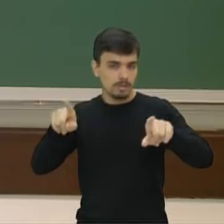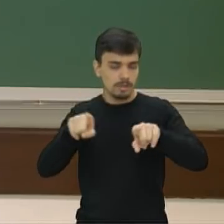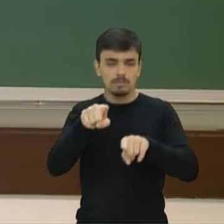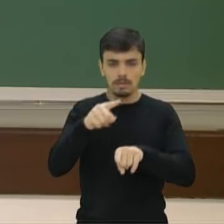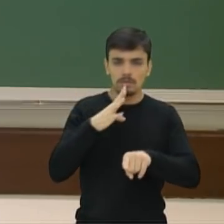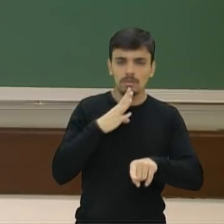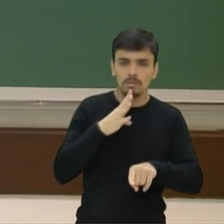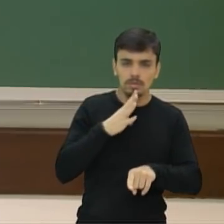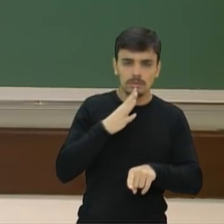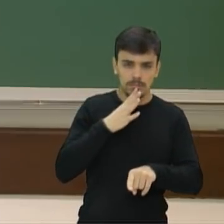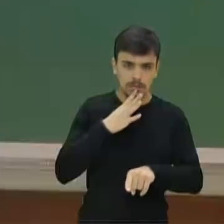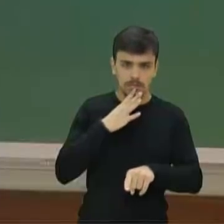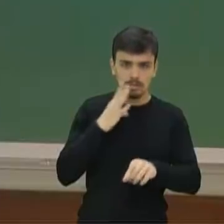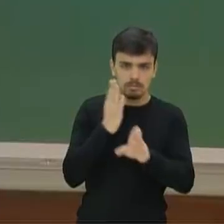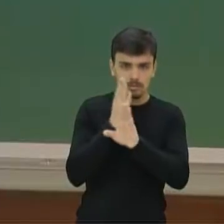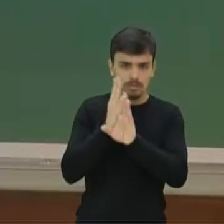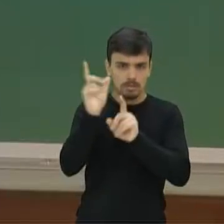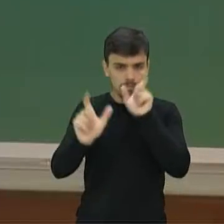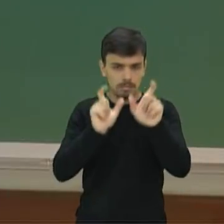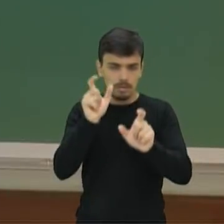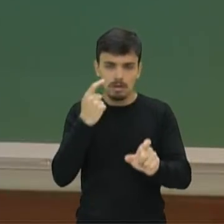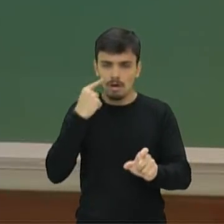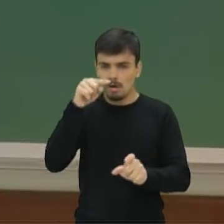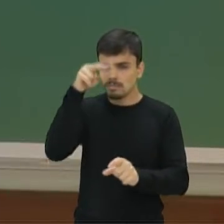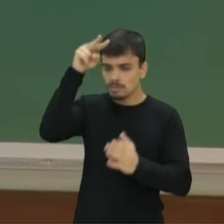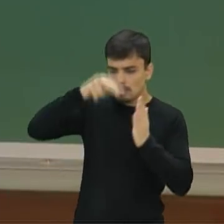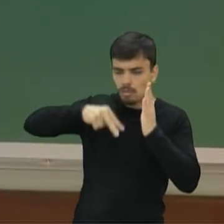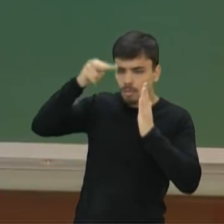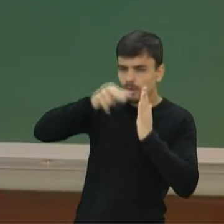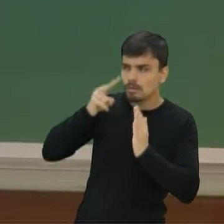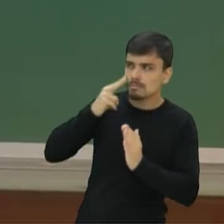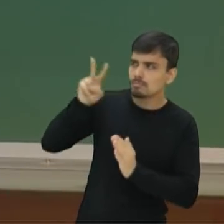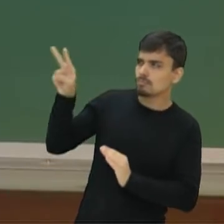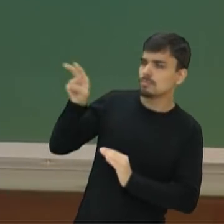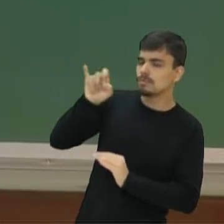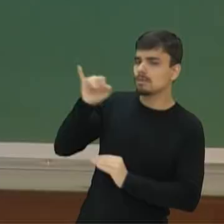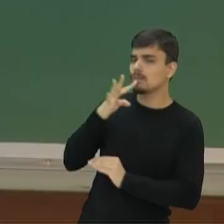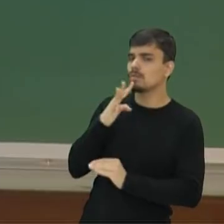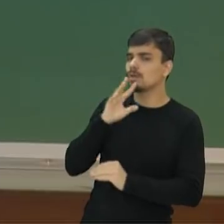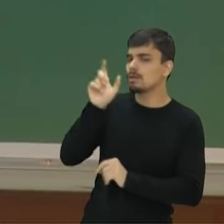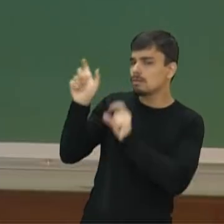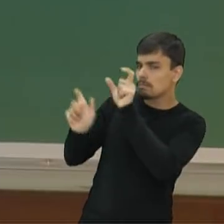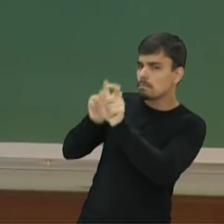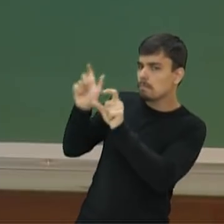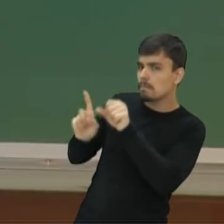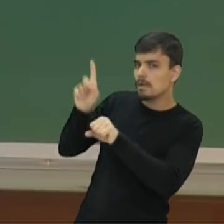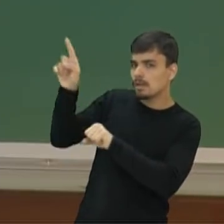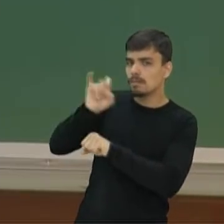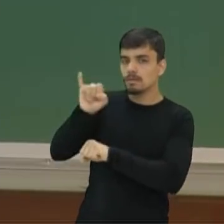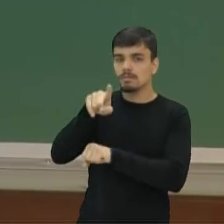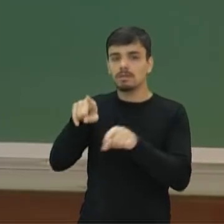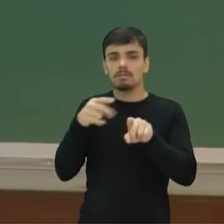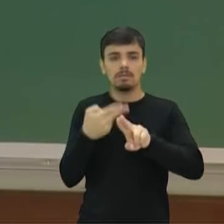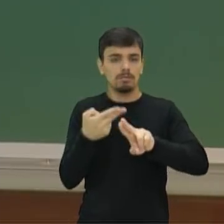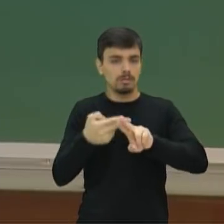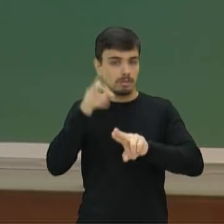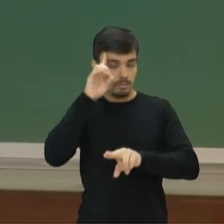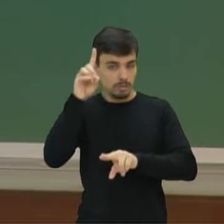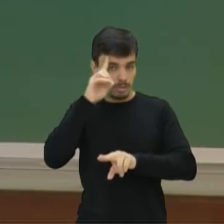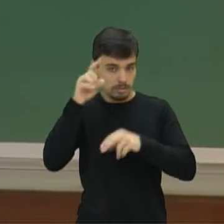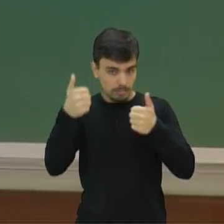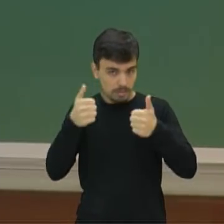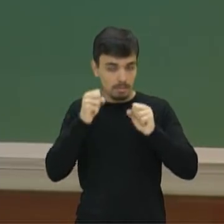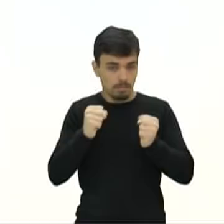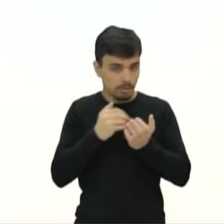essas palavras? Dá uma olhadinha, vou deixar você dar uma olhadinha, para ver se você conhece essas palavras e se você usa elas assim no teu dia a dia.